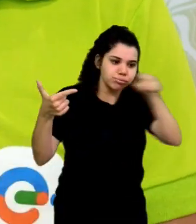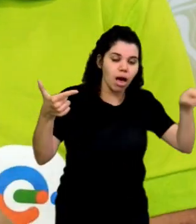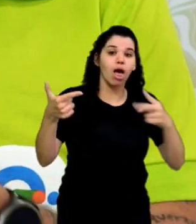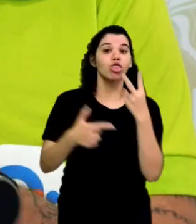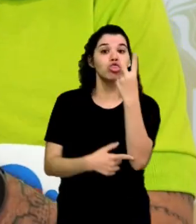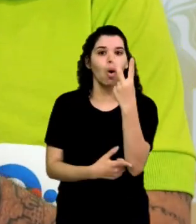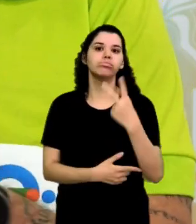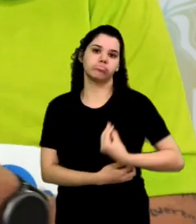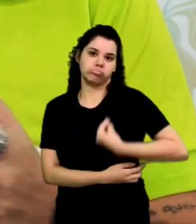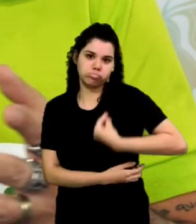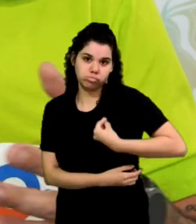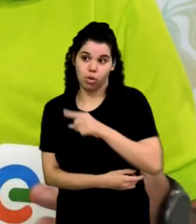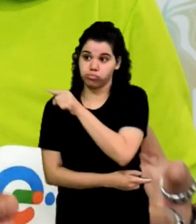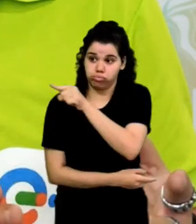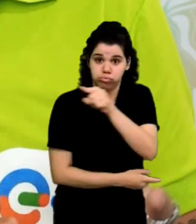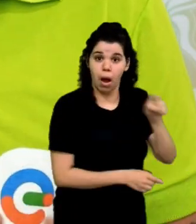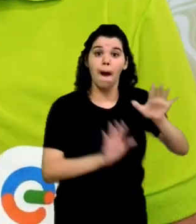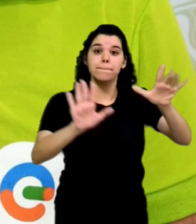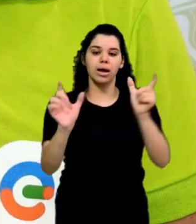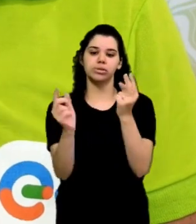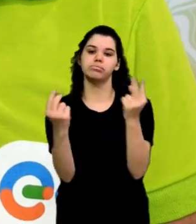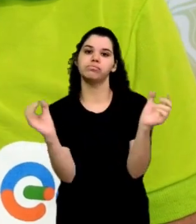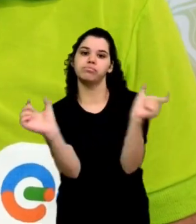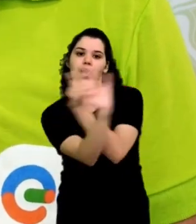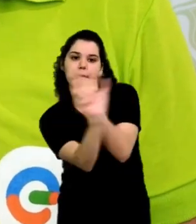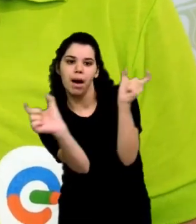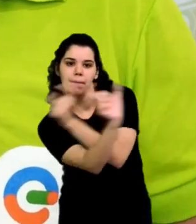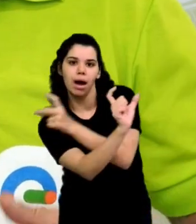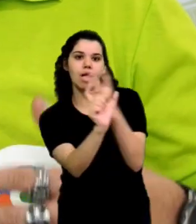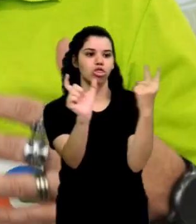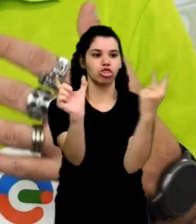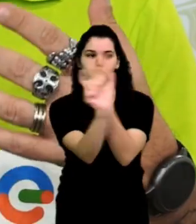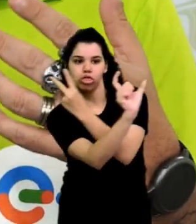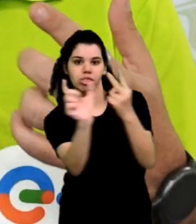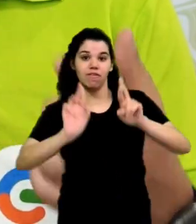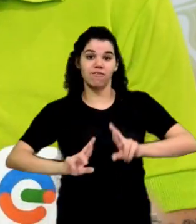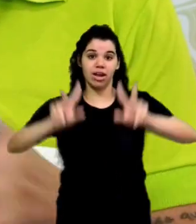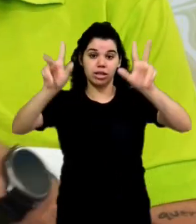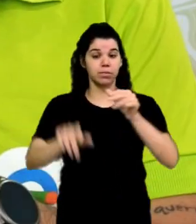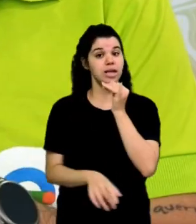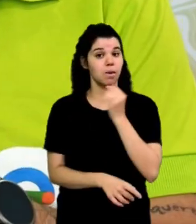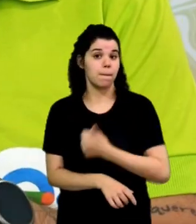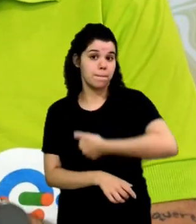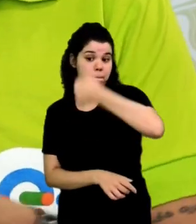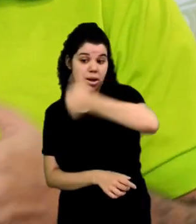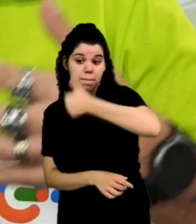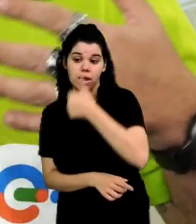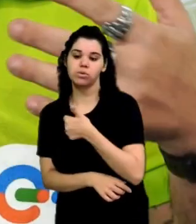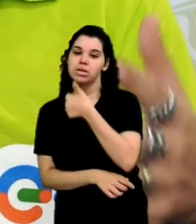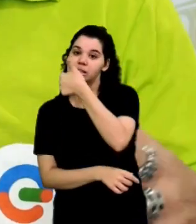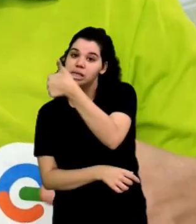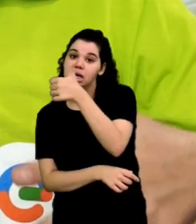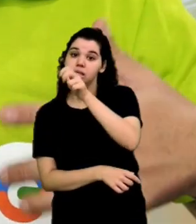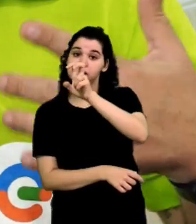números, só que em posições diferentes. No primeiro número, quando a gente faz a leitura desse número aqui,